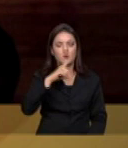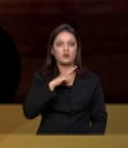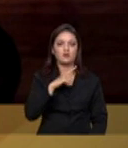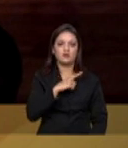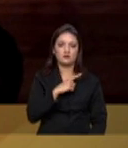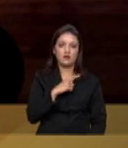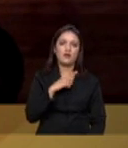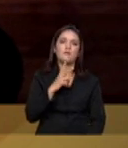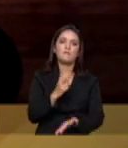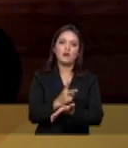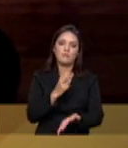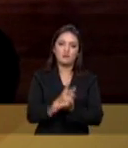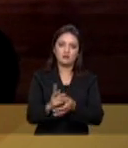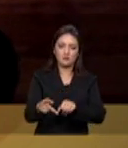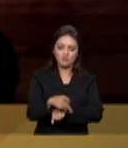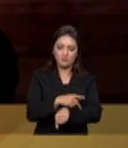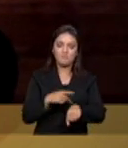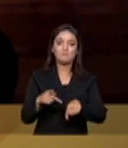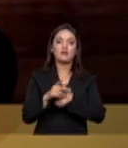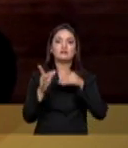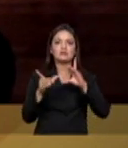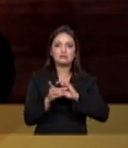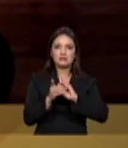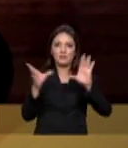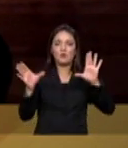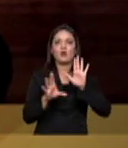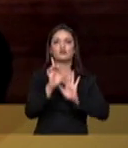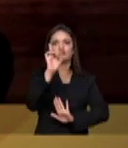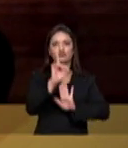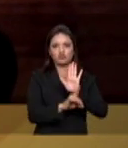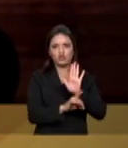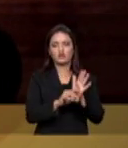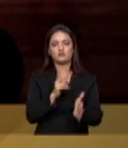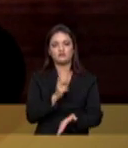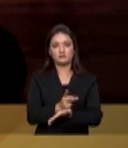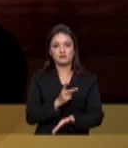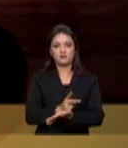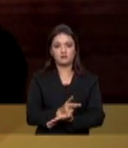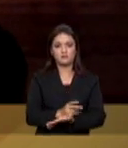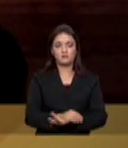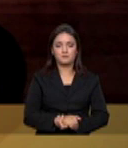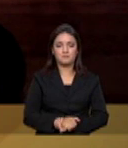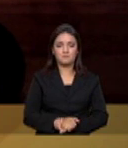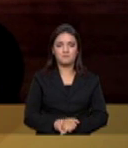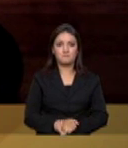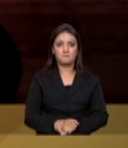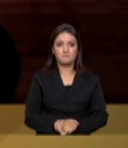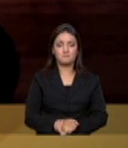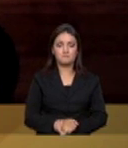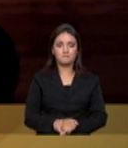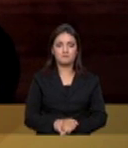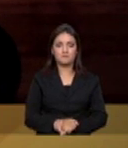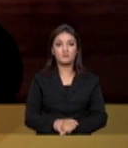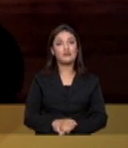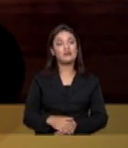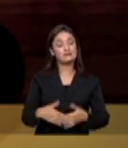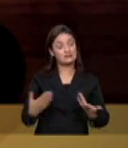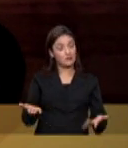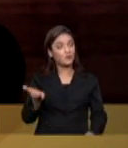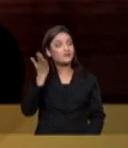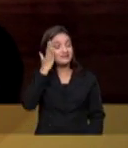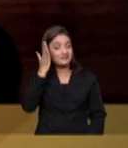manutenção de um estado democrático de direito não Desconsidera a